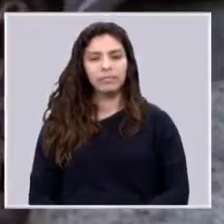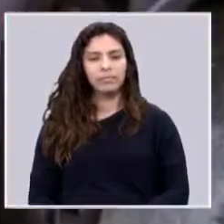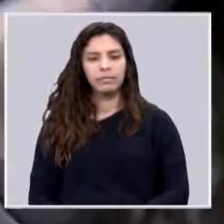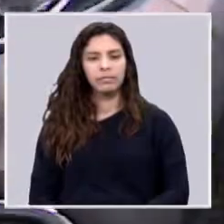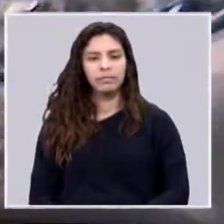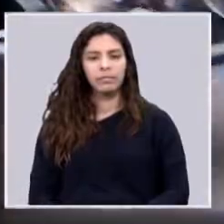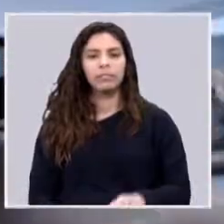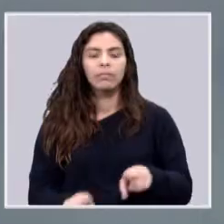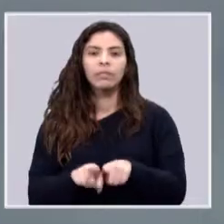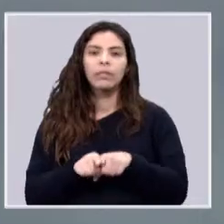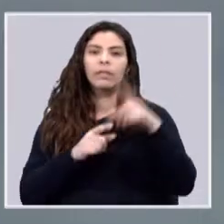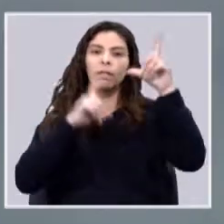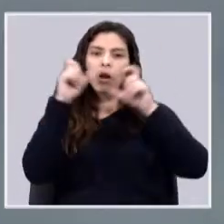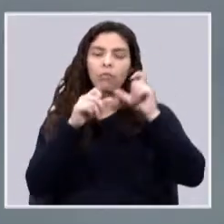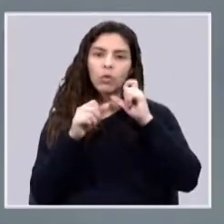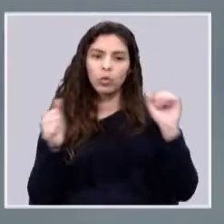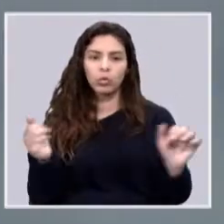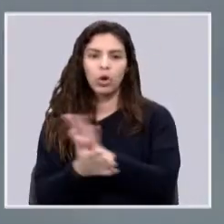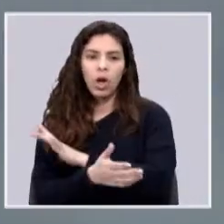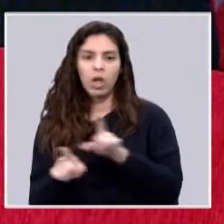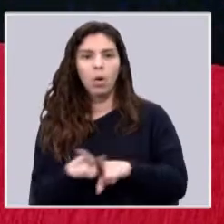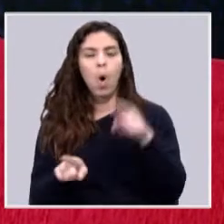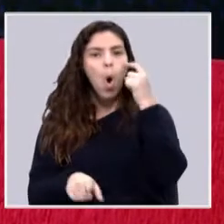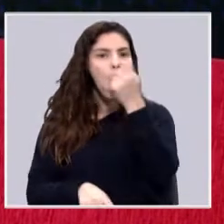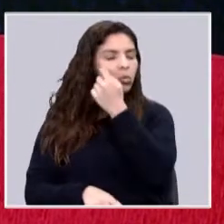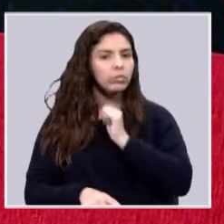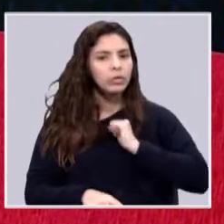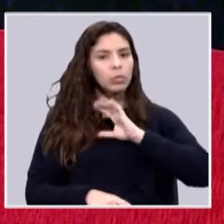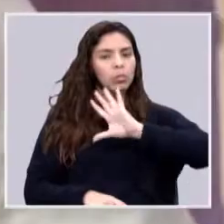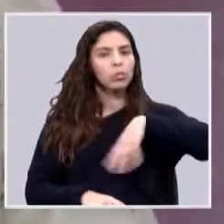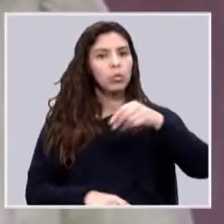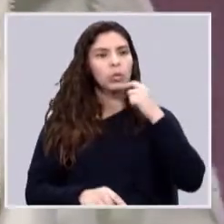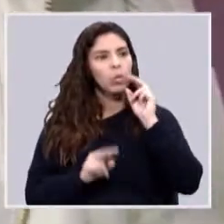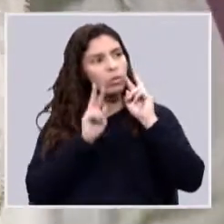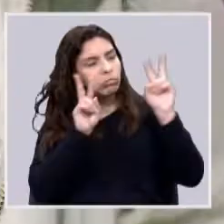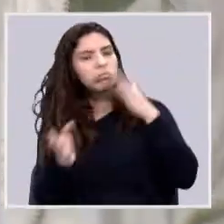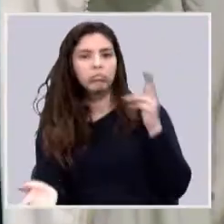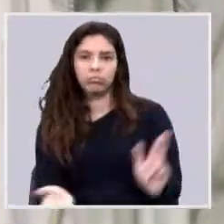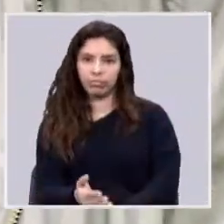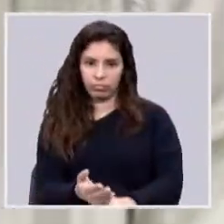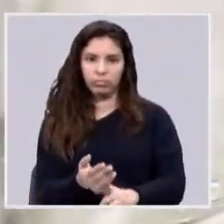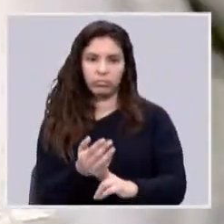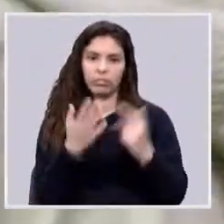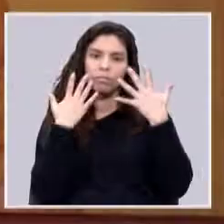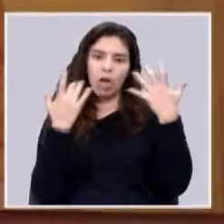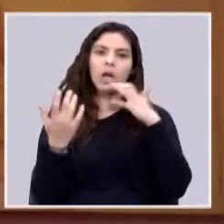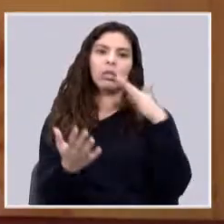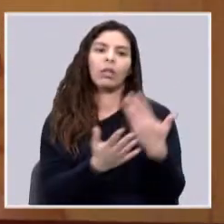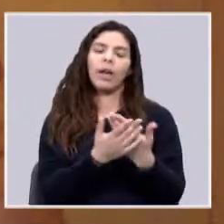O fotojornalista é quase como os nossos olhos no mundo, que nos mostram a realidade sem a manipular, sem